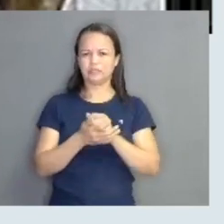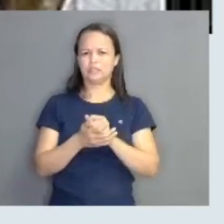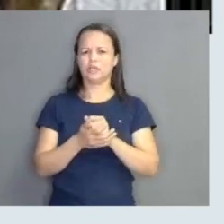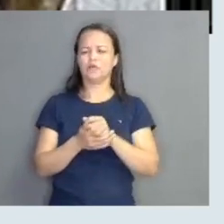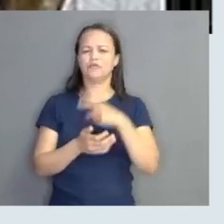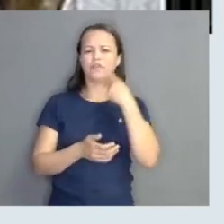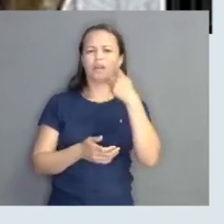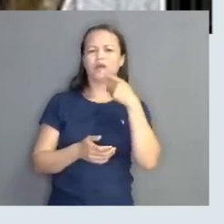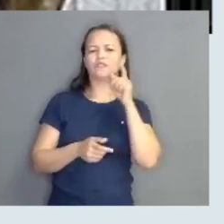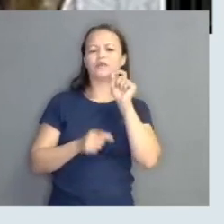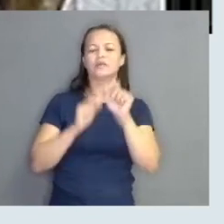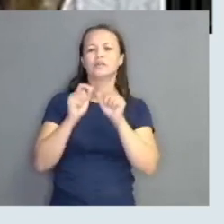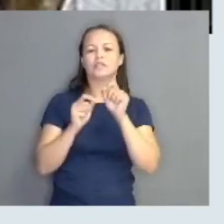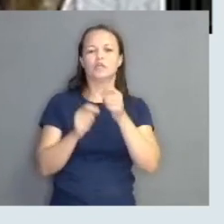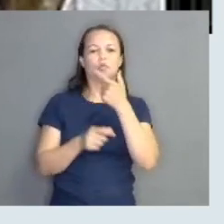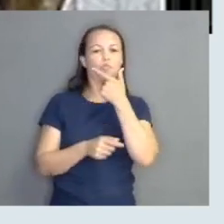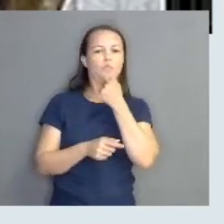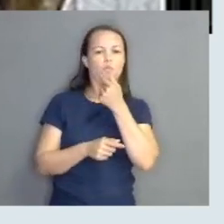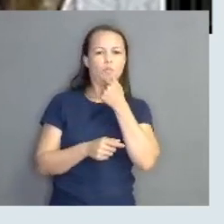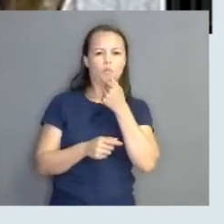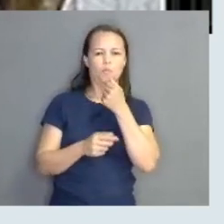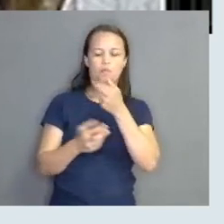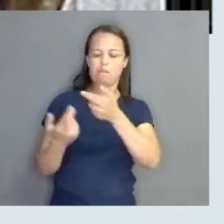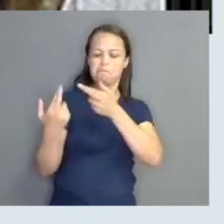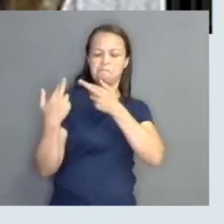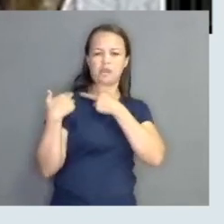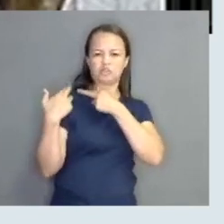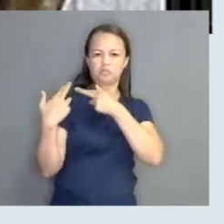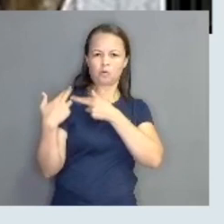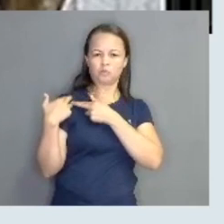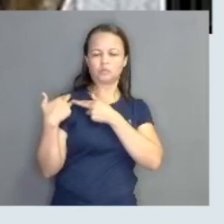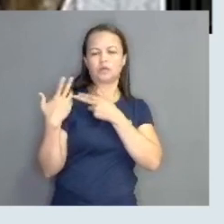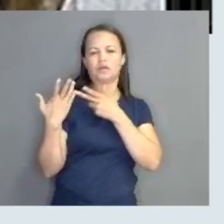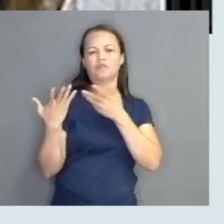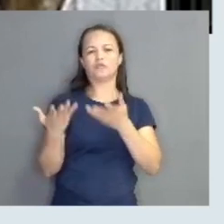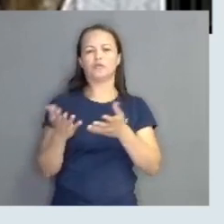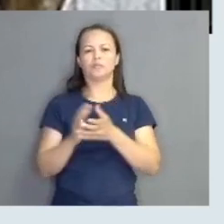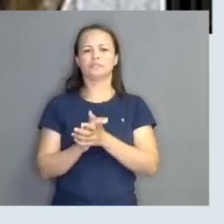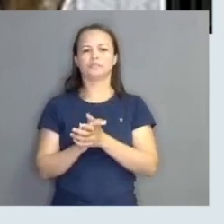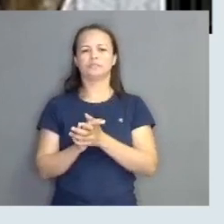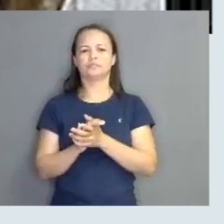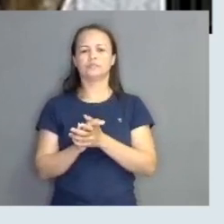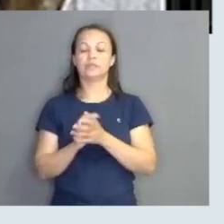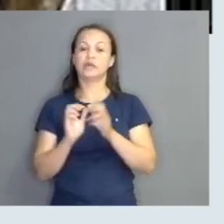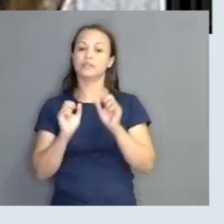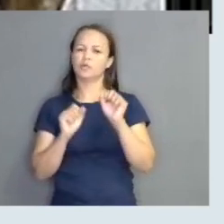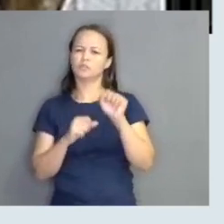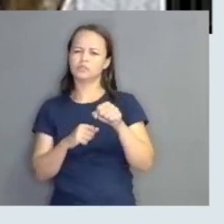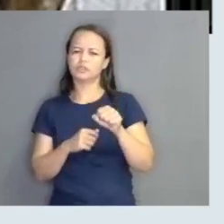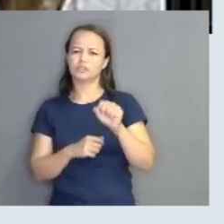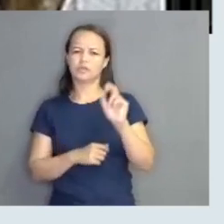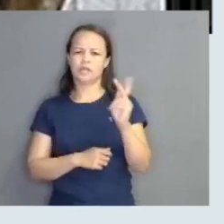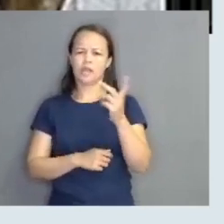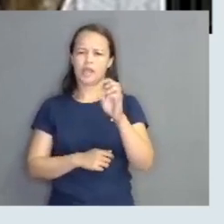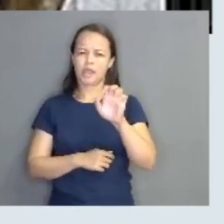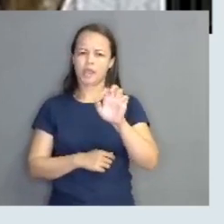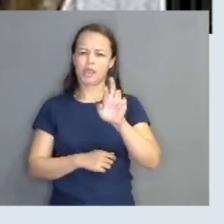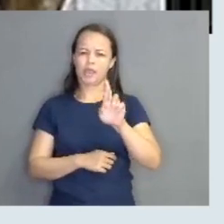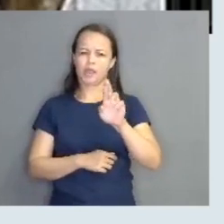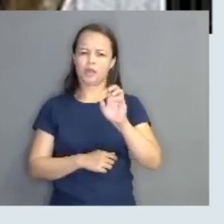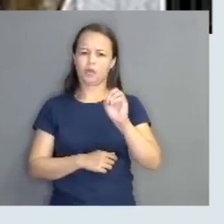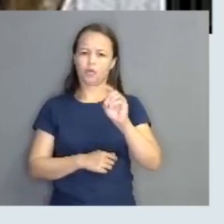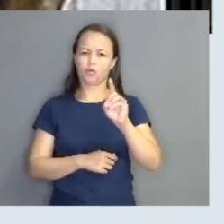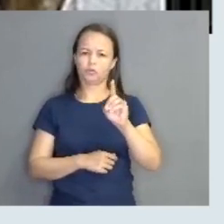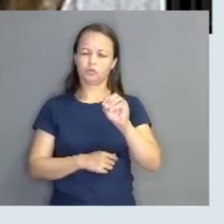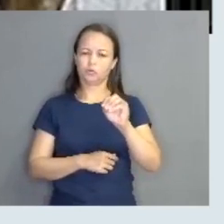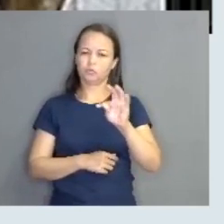seu destino. Sim, Heródoto, naquela época em que os gregos acreditavam